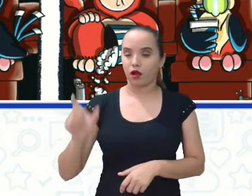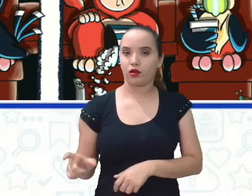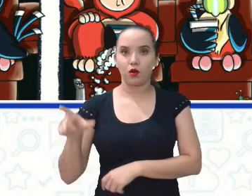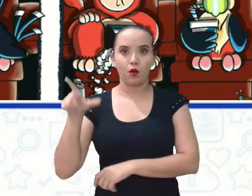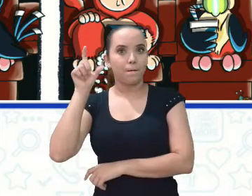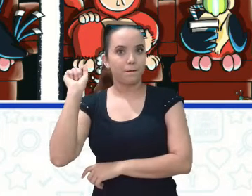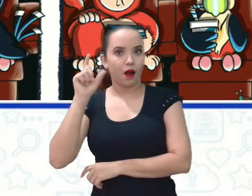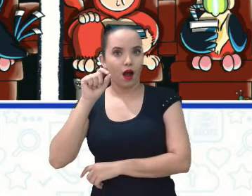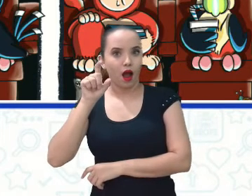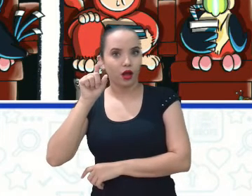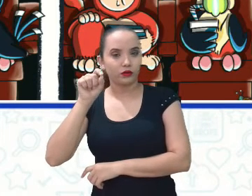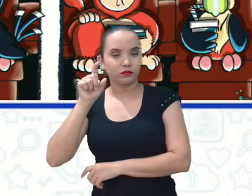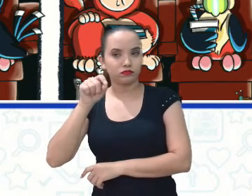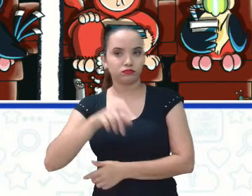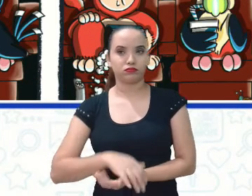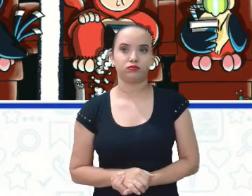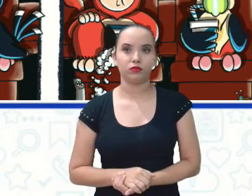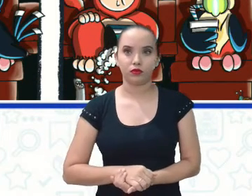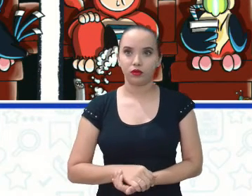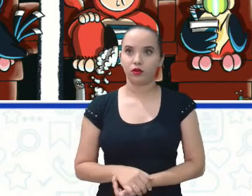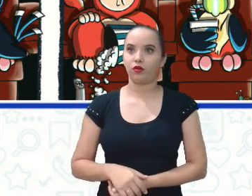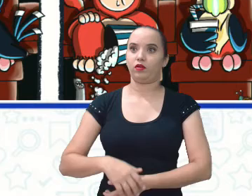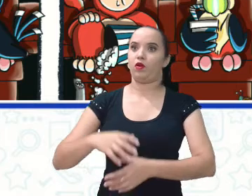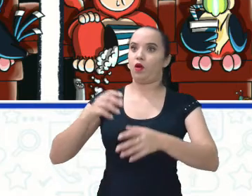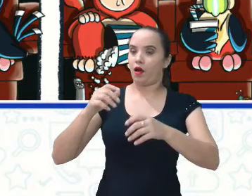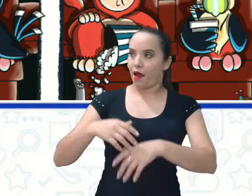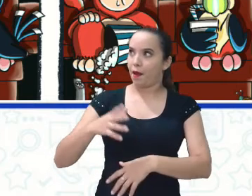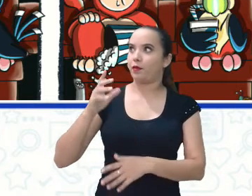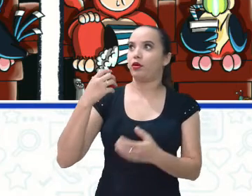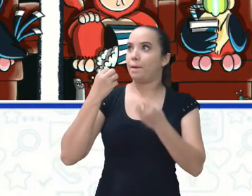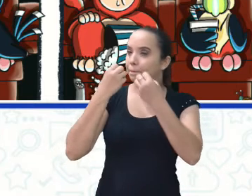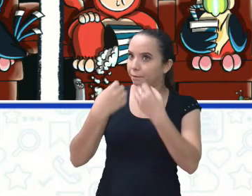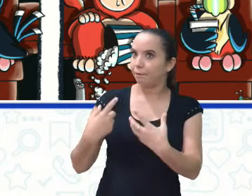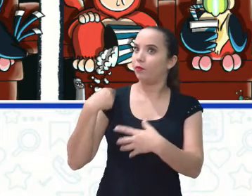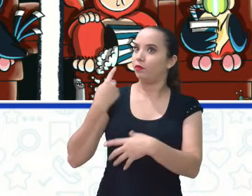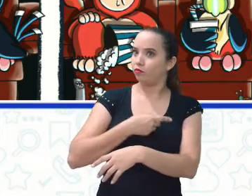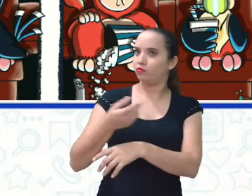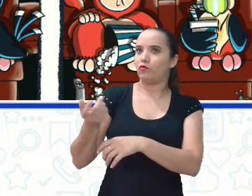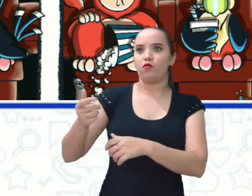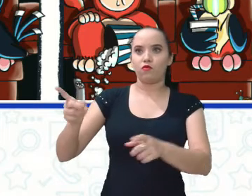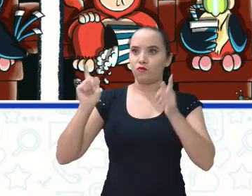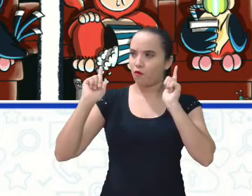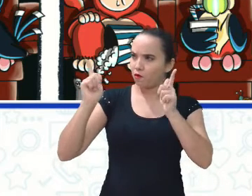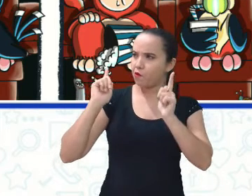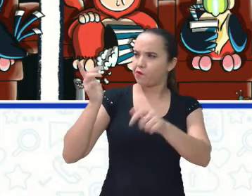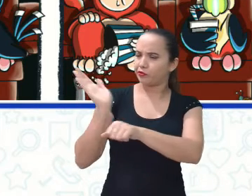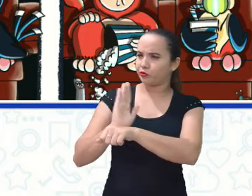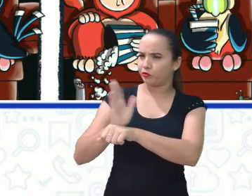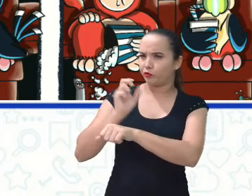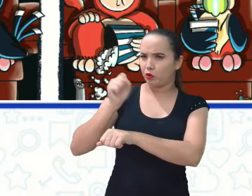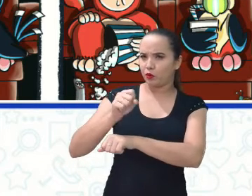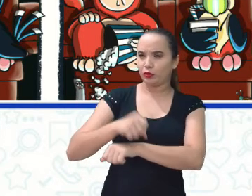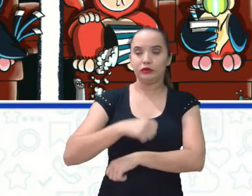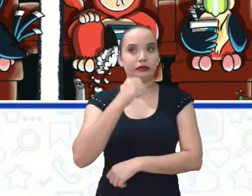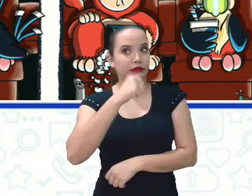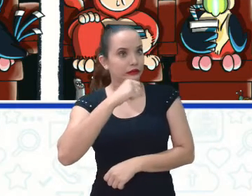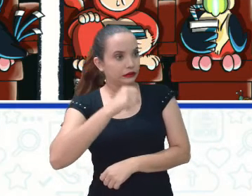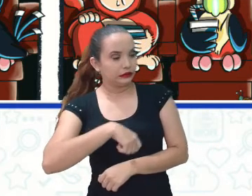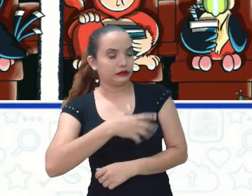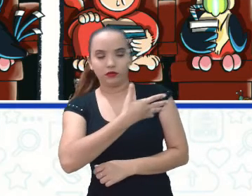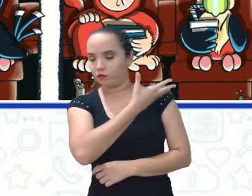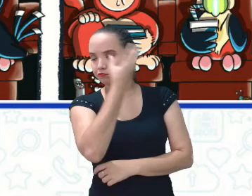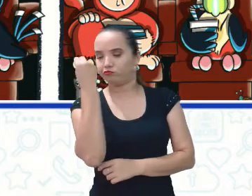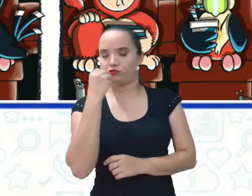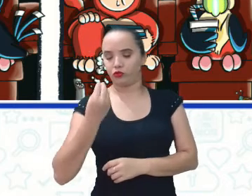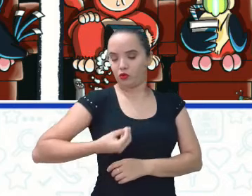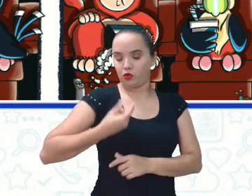Até que fim vamos curtir um filme, né? Sim, vamos esquecer os problemas da vida real. E aí aparece